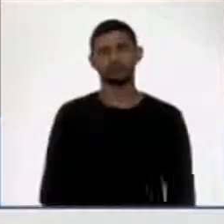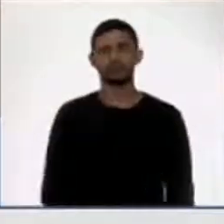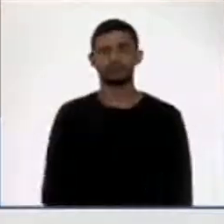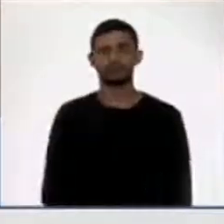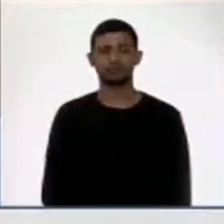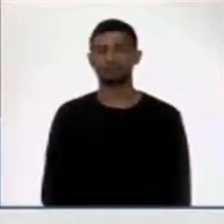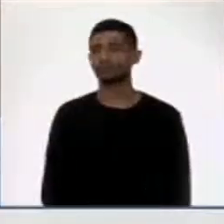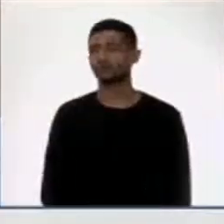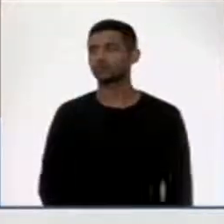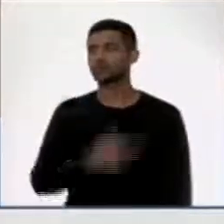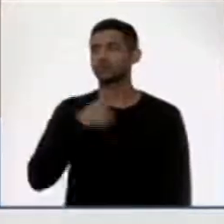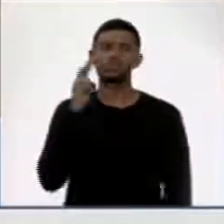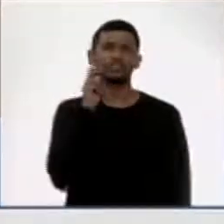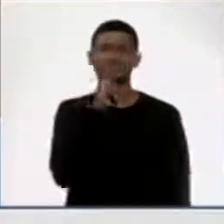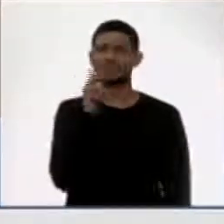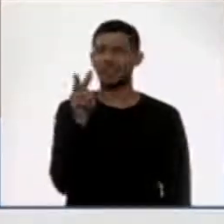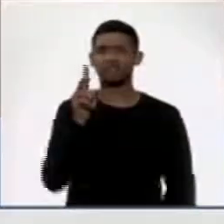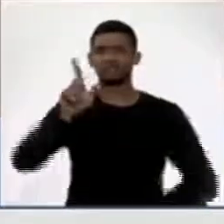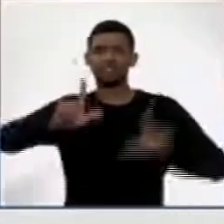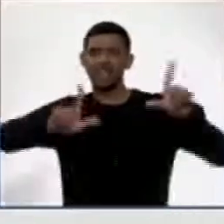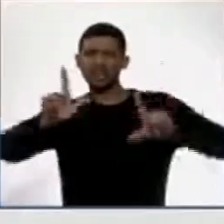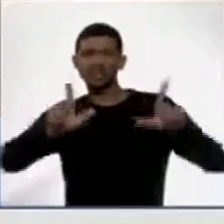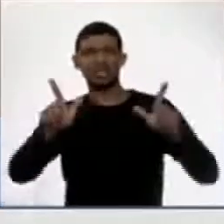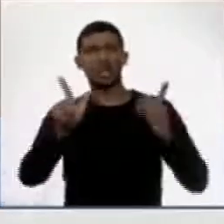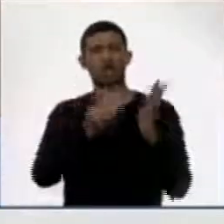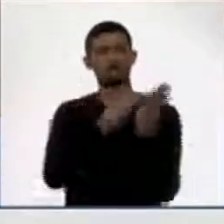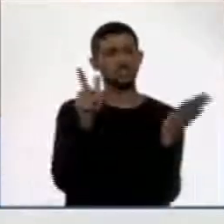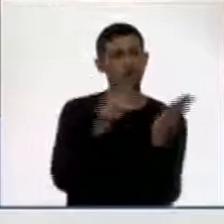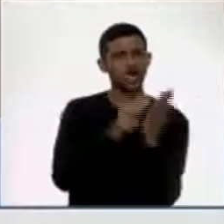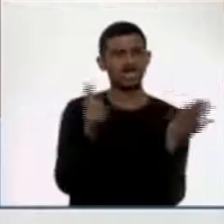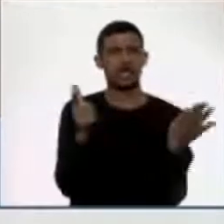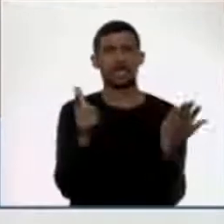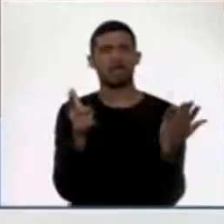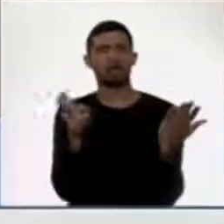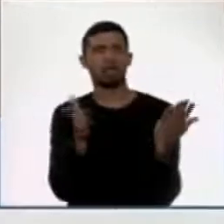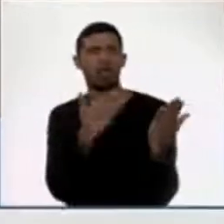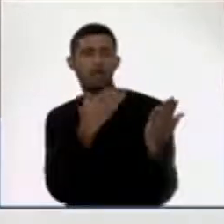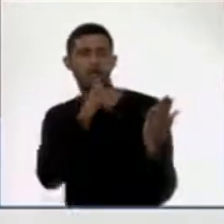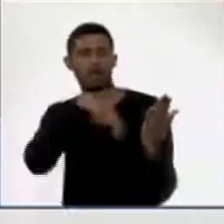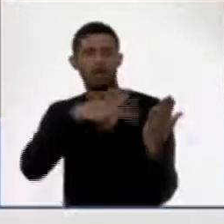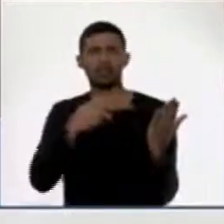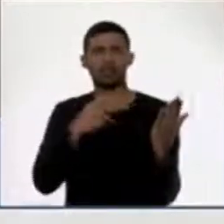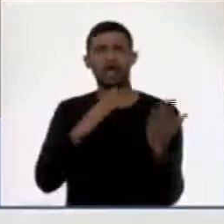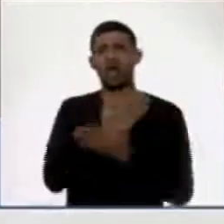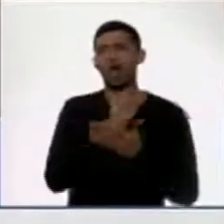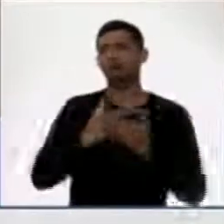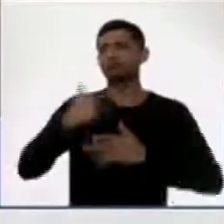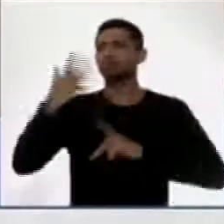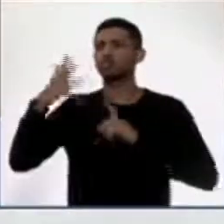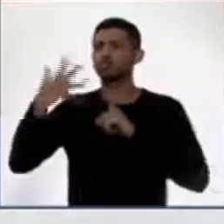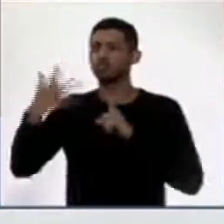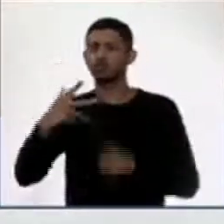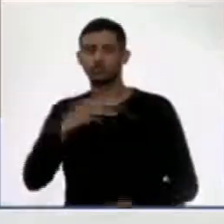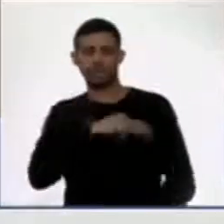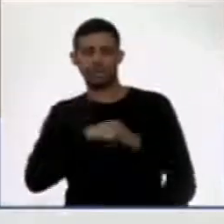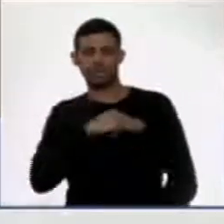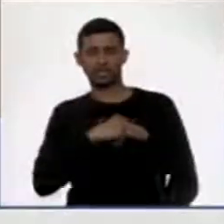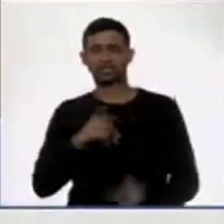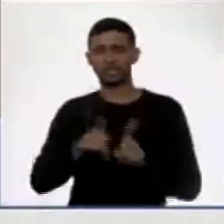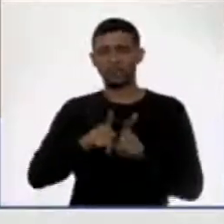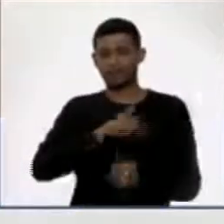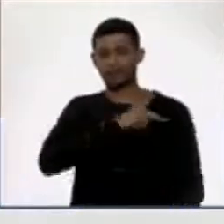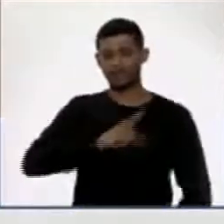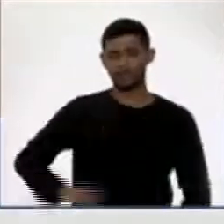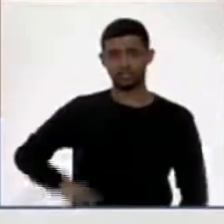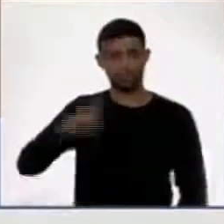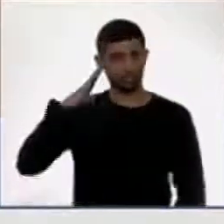gente tem visto na imprensa, tem visto em boa parte das falas dos ministros, do presidente Jair